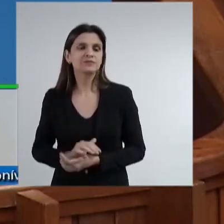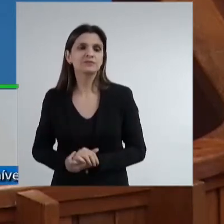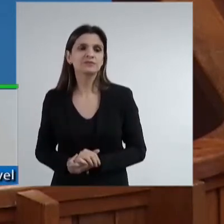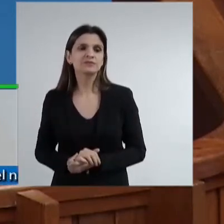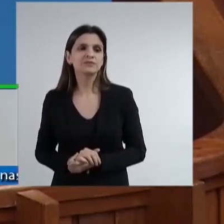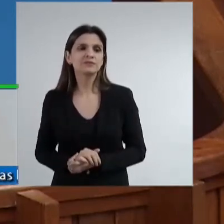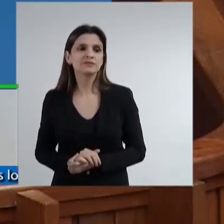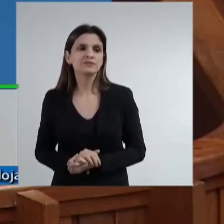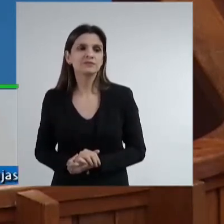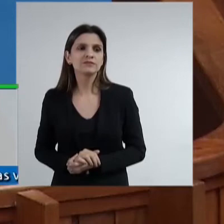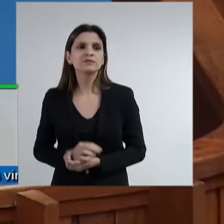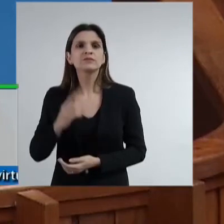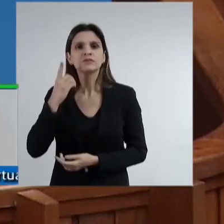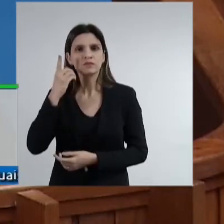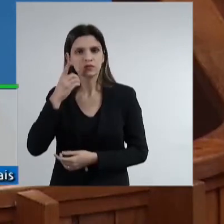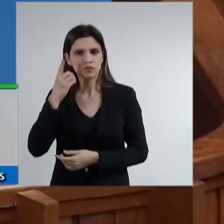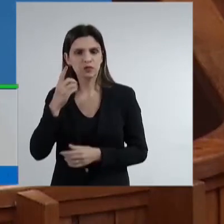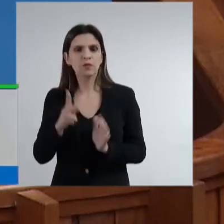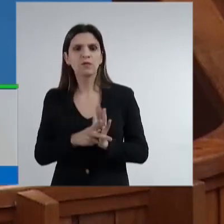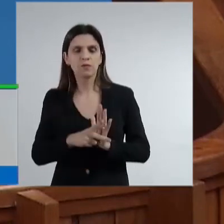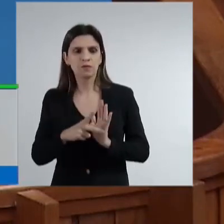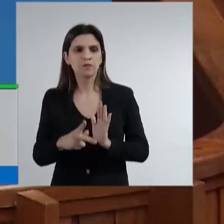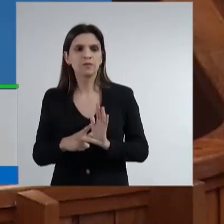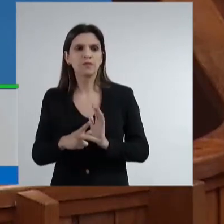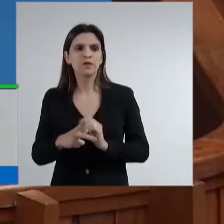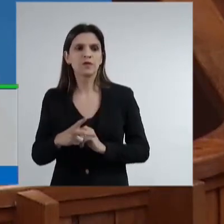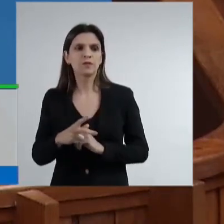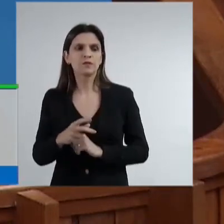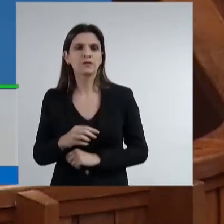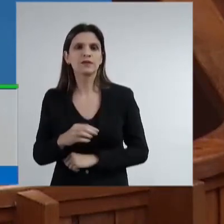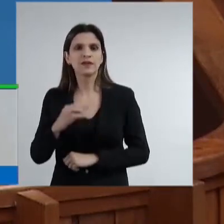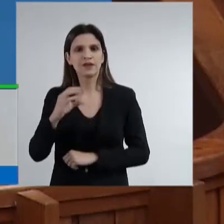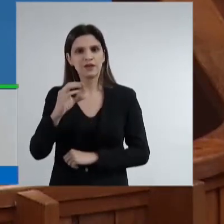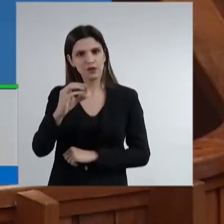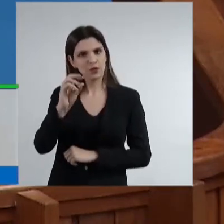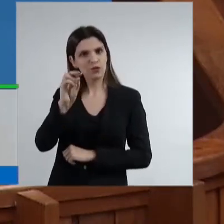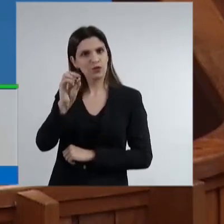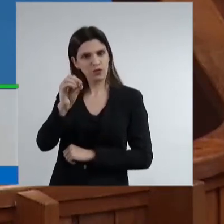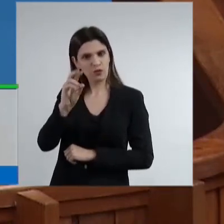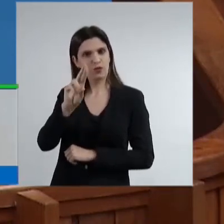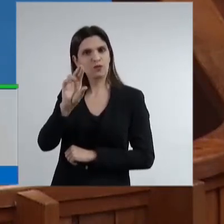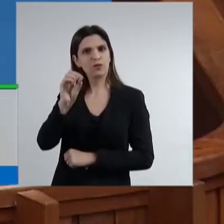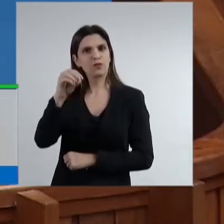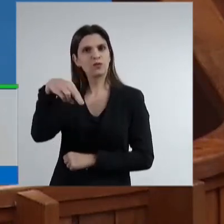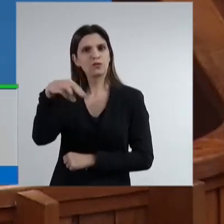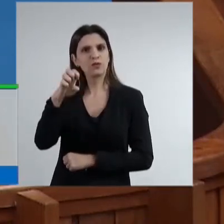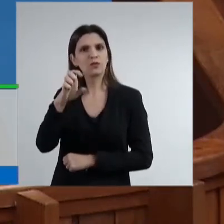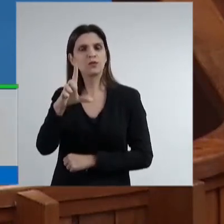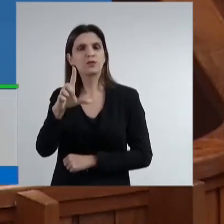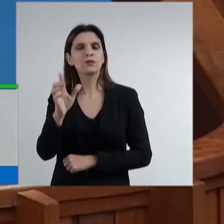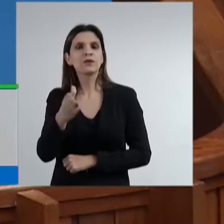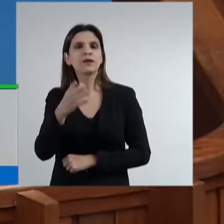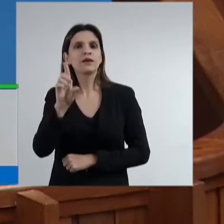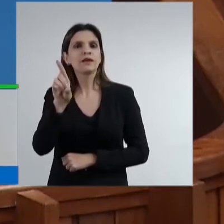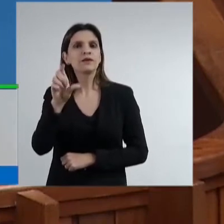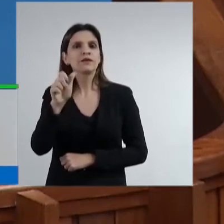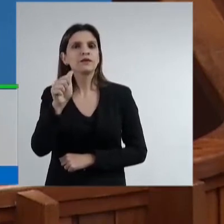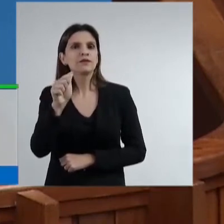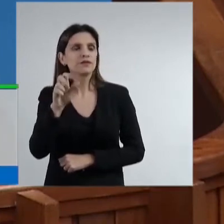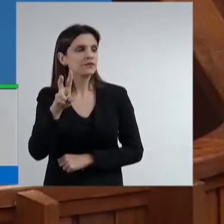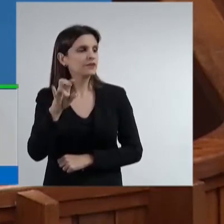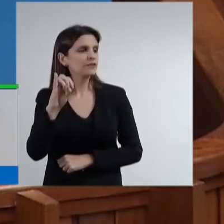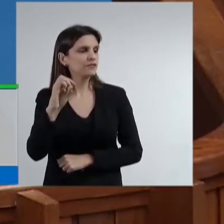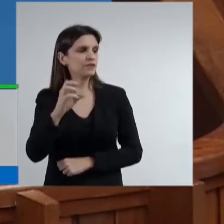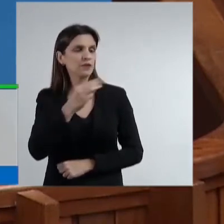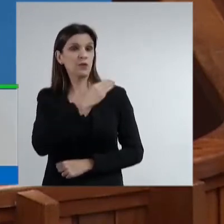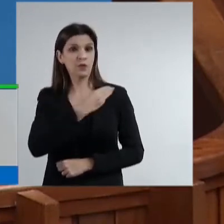do deputado Coronel Davi. Nós tivemos aqui, à época, o ministro da